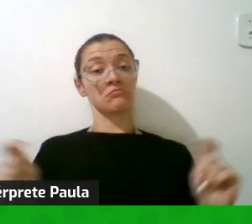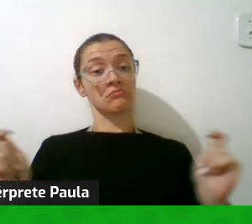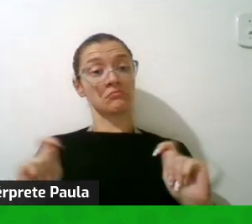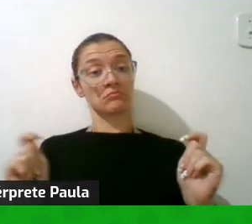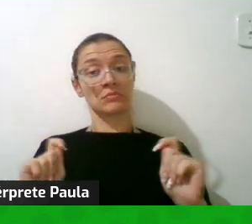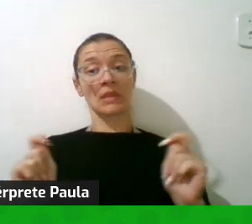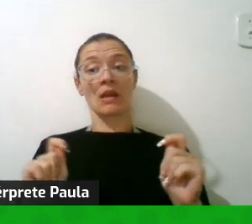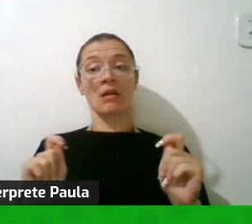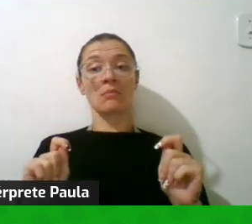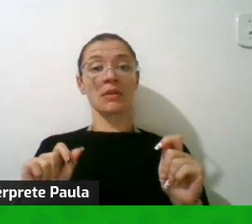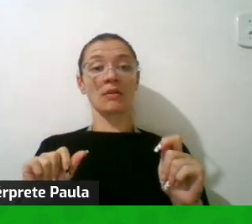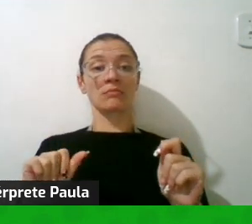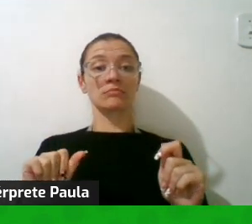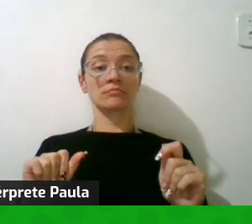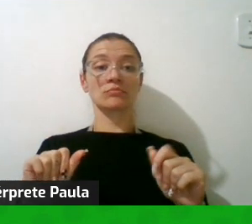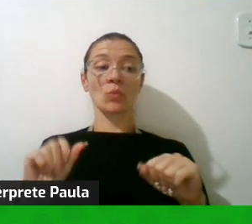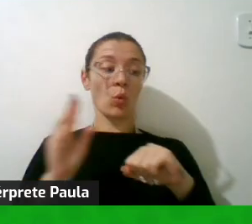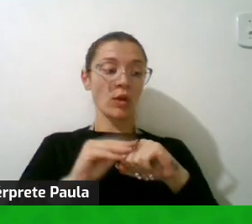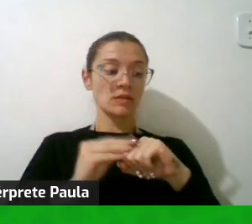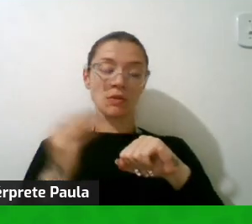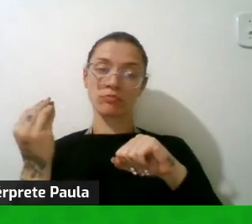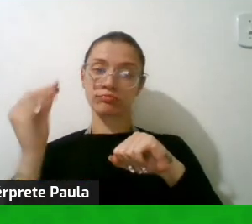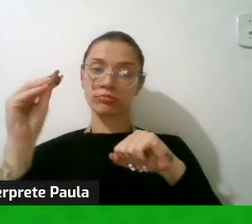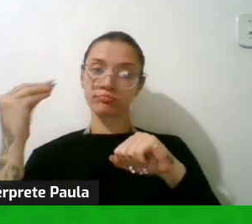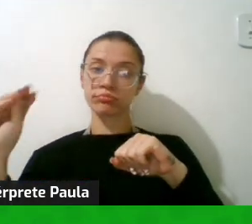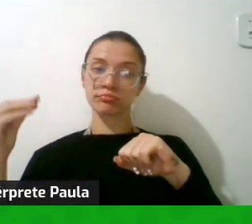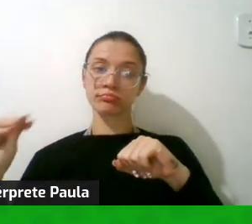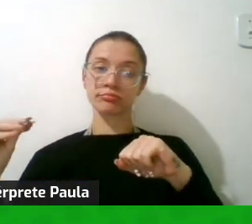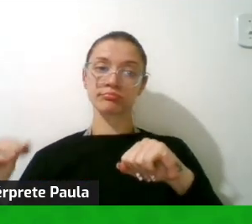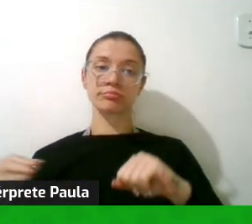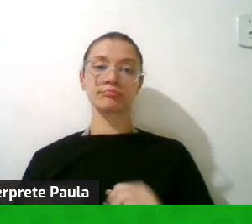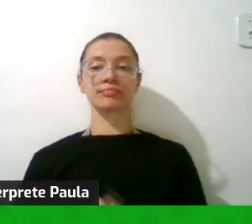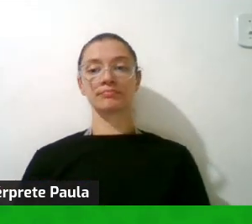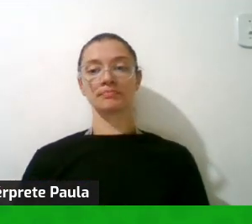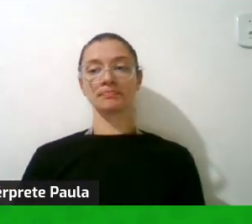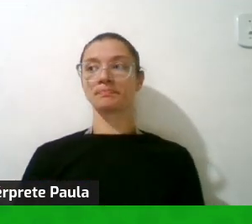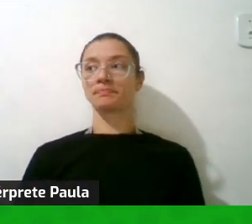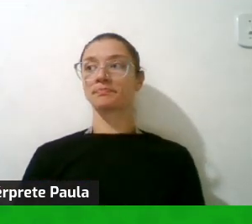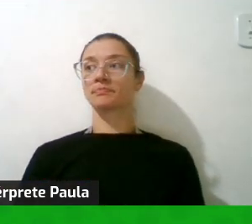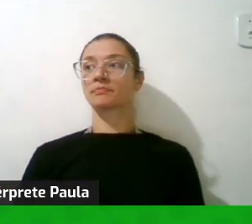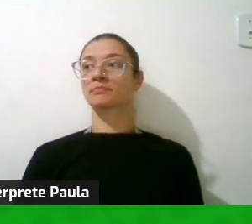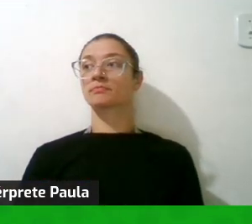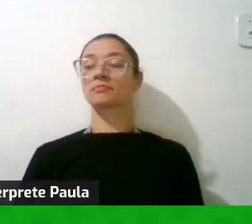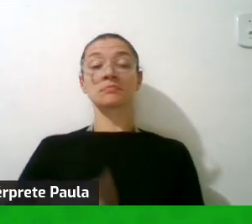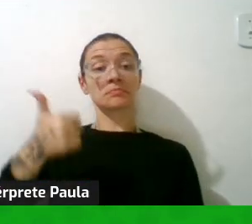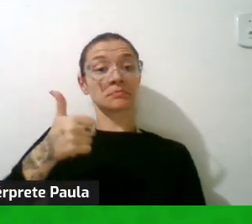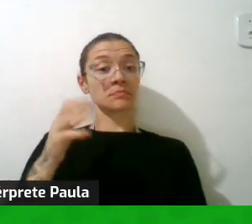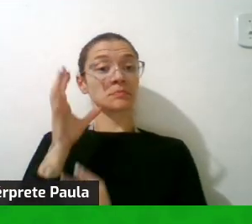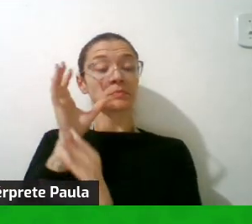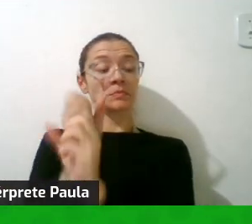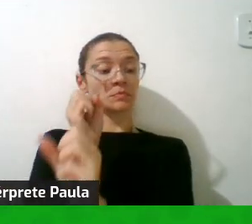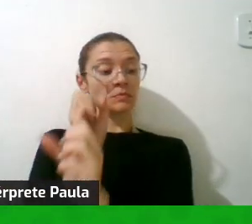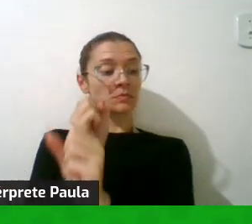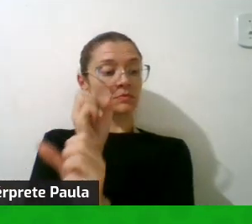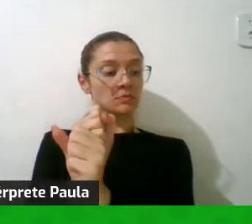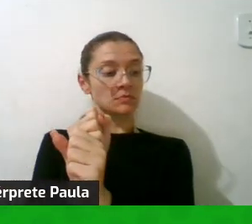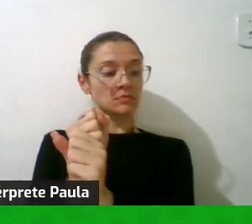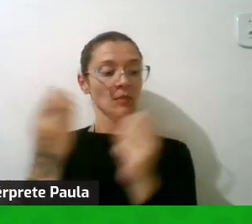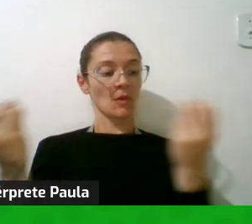fato a aplicar o nosso conhecimento do Excel e as nossas fórmulas. Primeiro, total. Então vou colocar total na minha